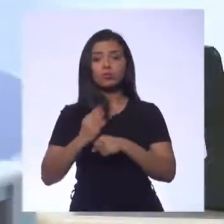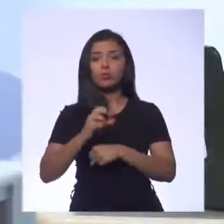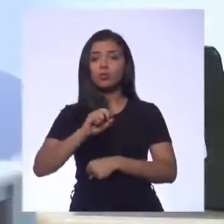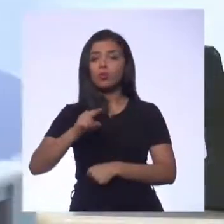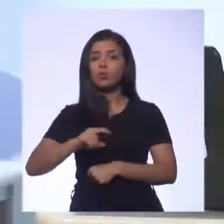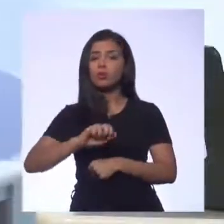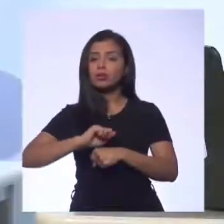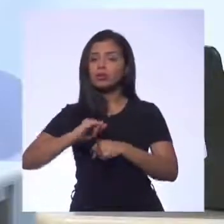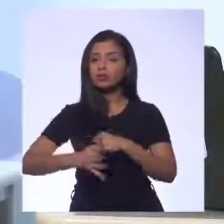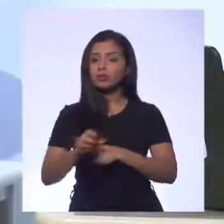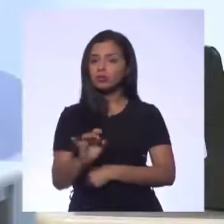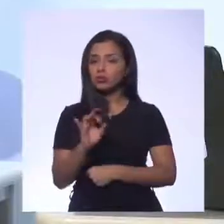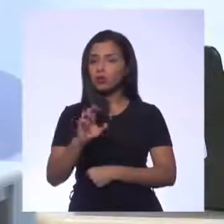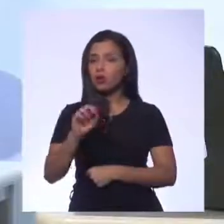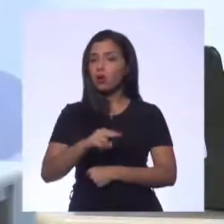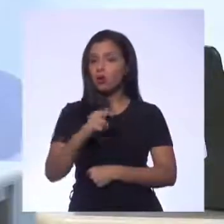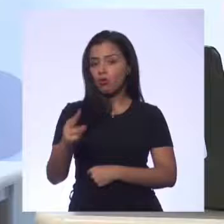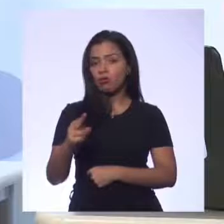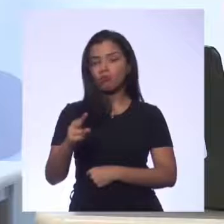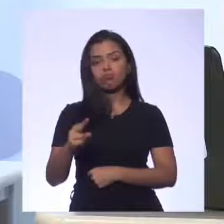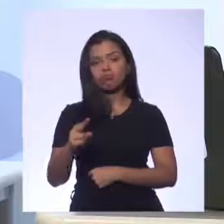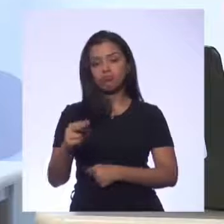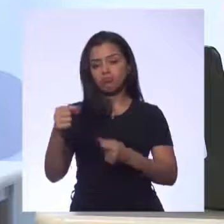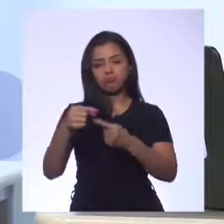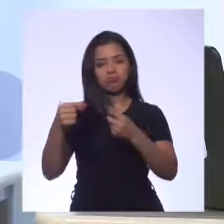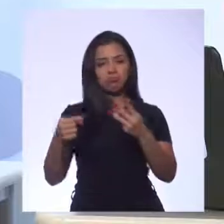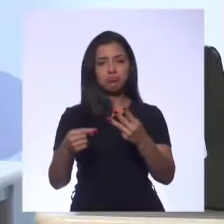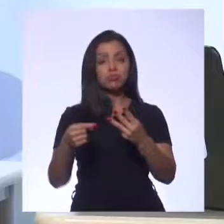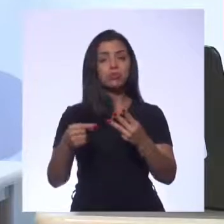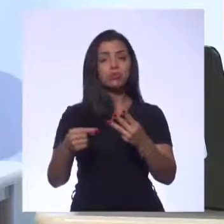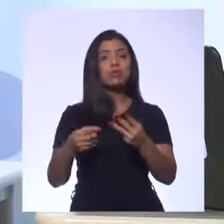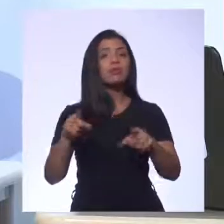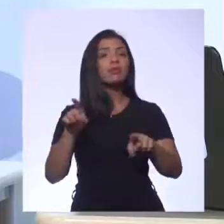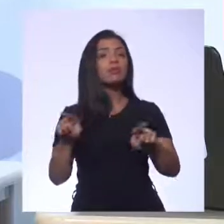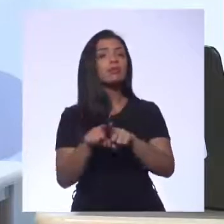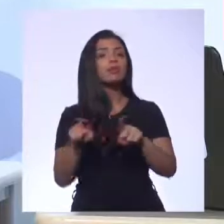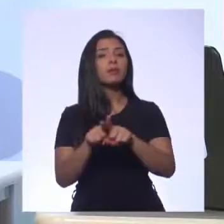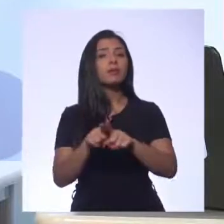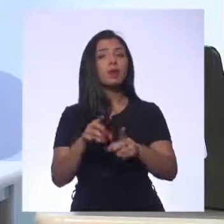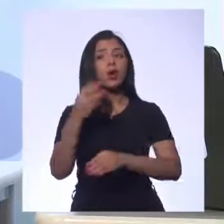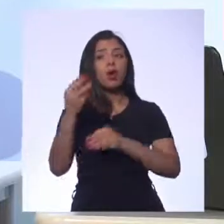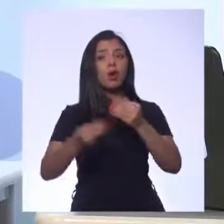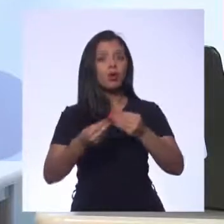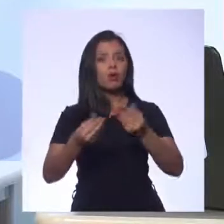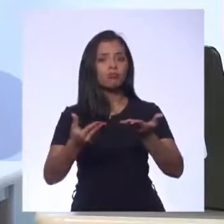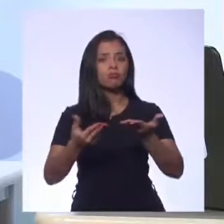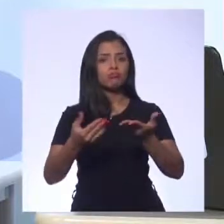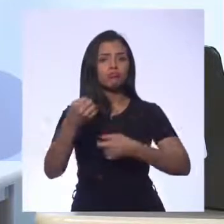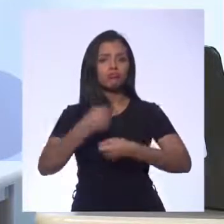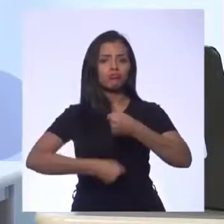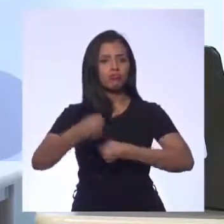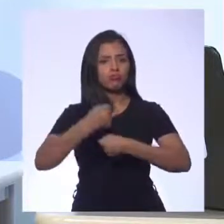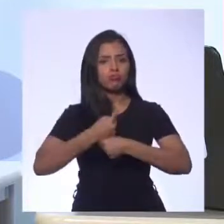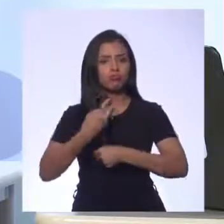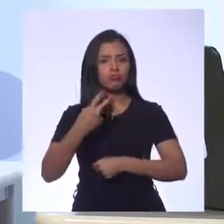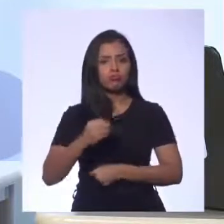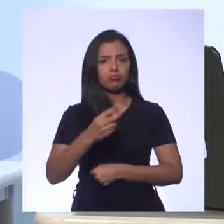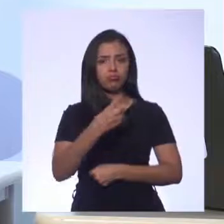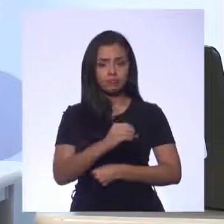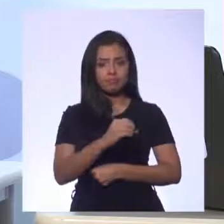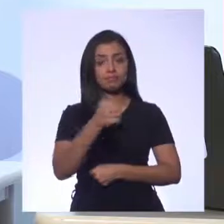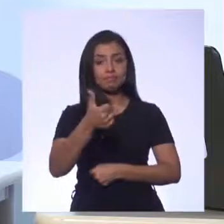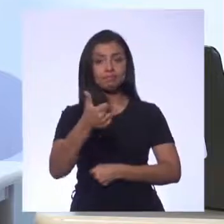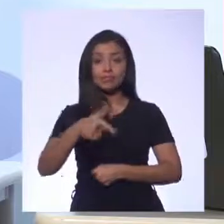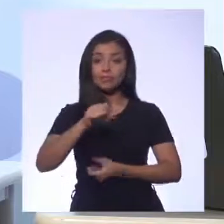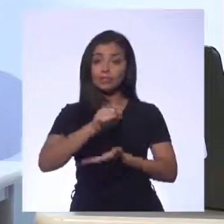só substantivos, ou só adjetivos, e mencionar como que foi o ano. Então, essa é a atividade. Nós revimos, então,